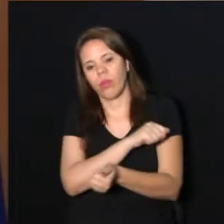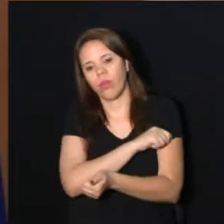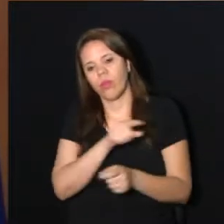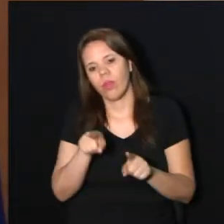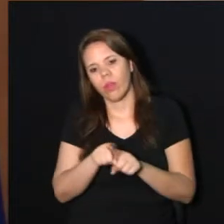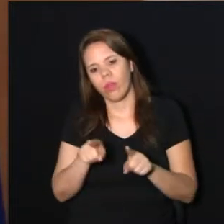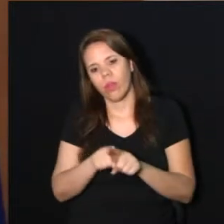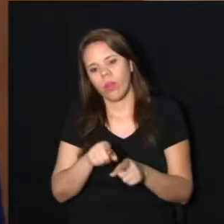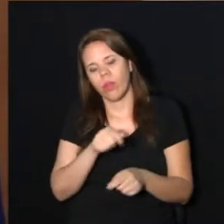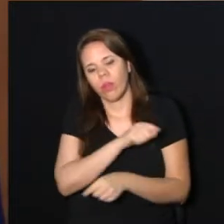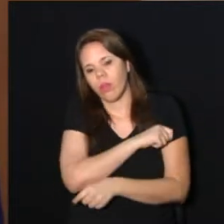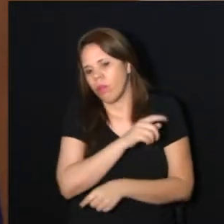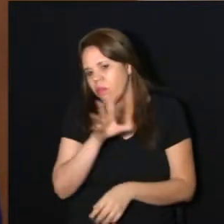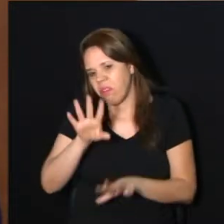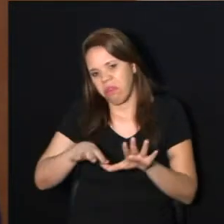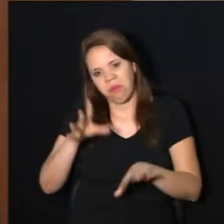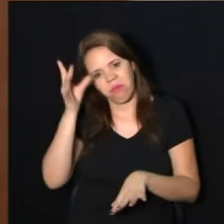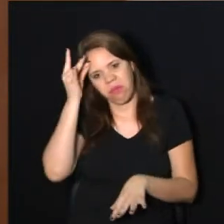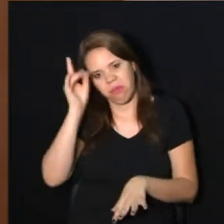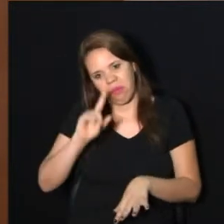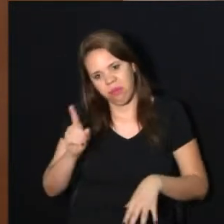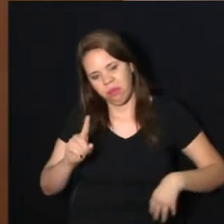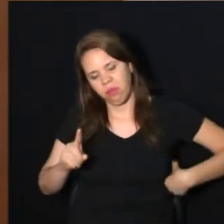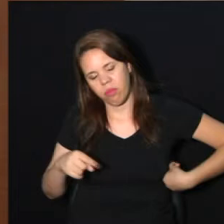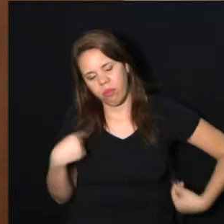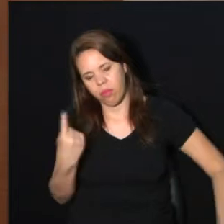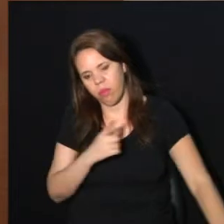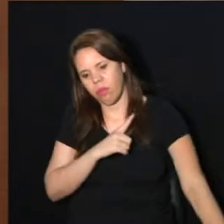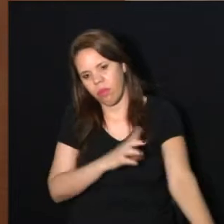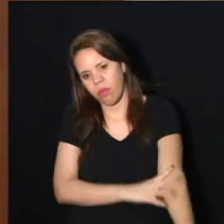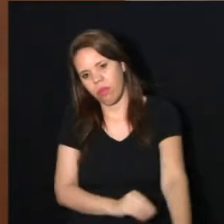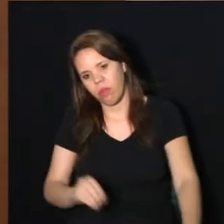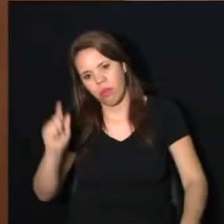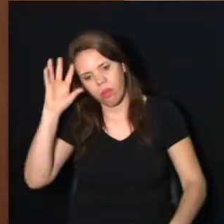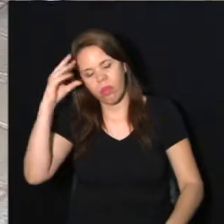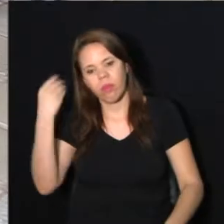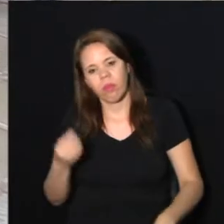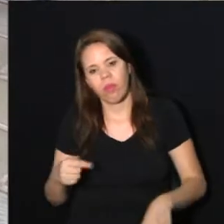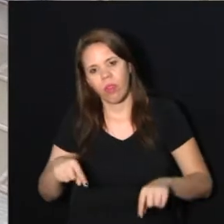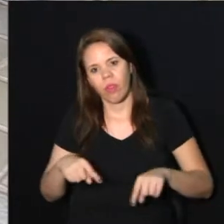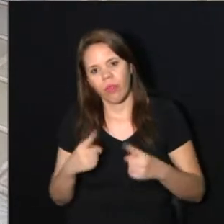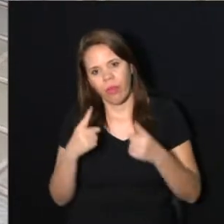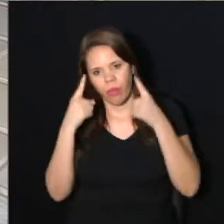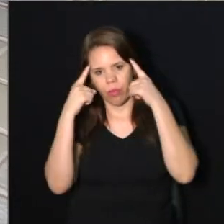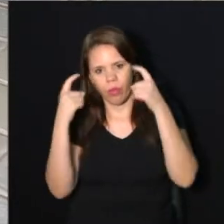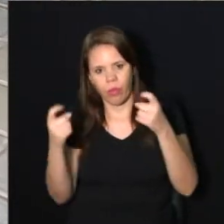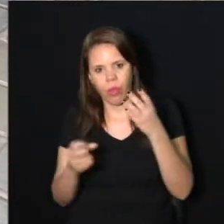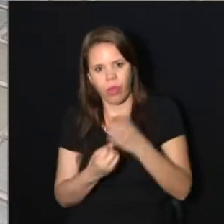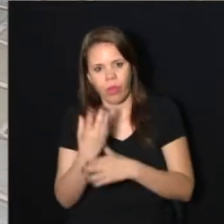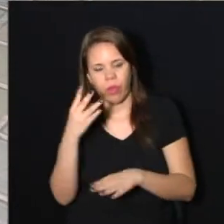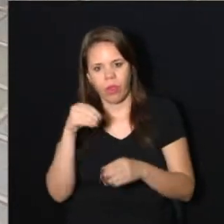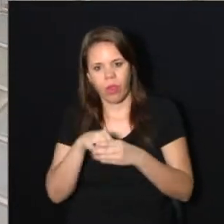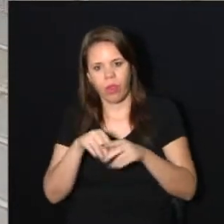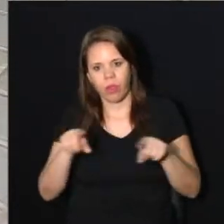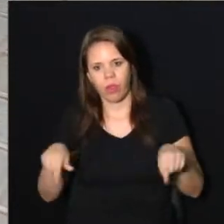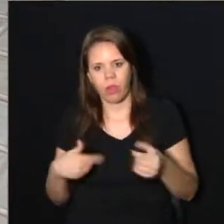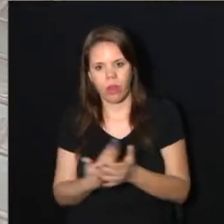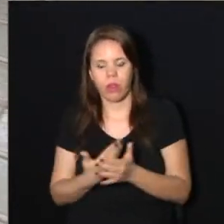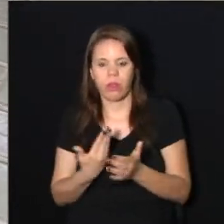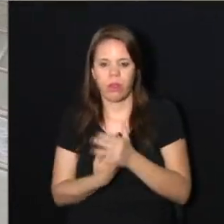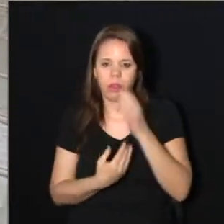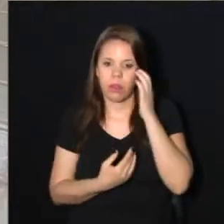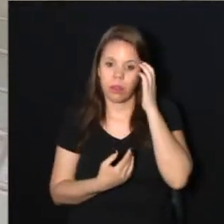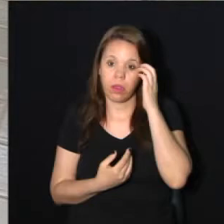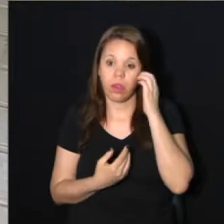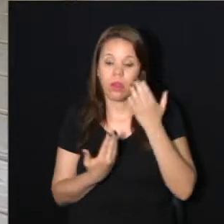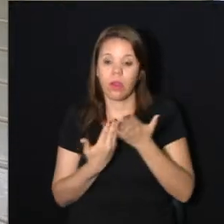sua vez, acaba não aprendendo. Mas nós temos que entender que a violência que se dá dentro da sala de aula,